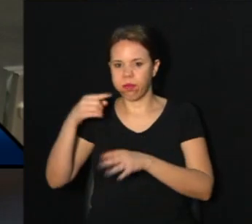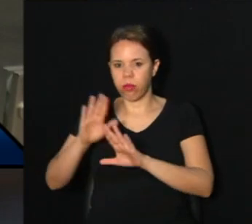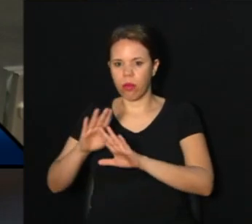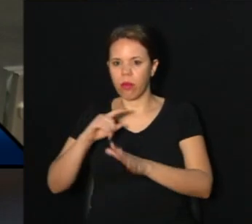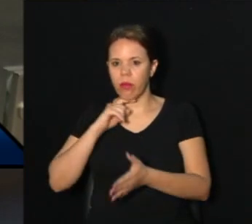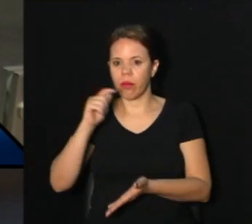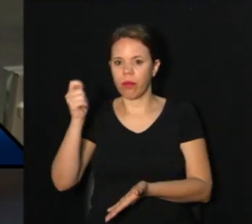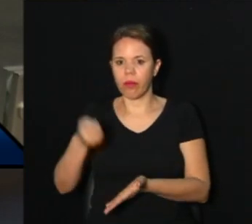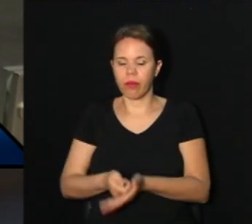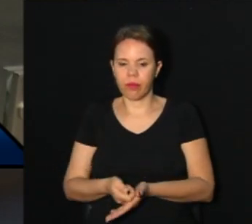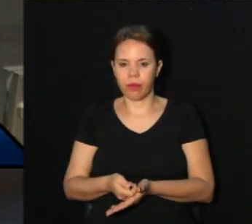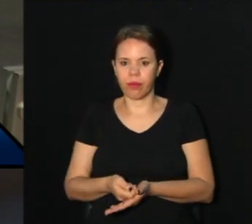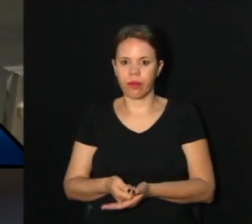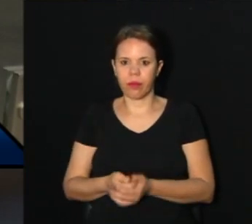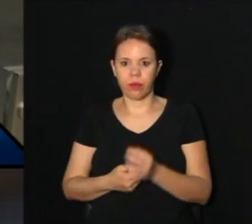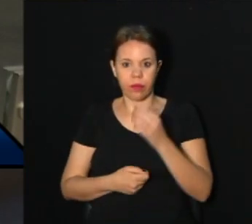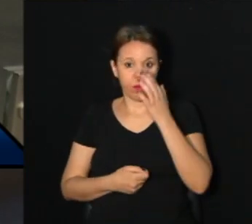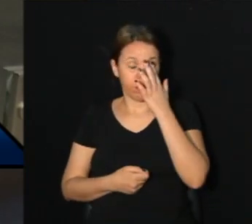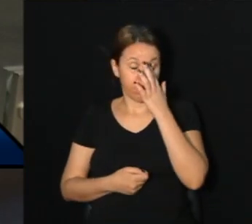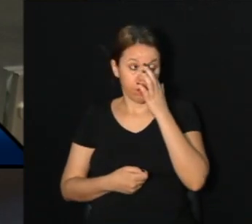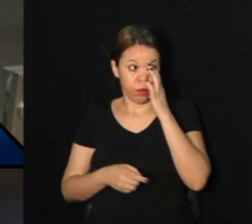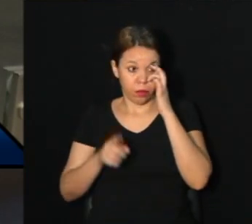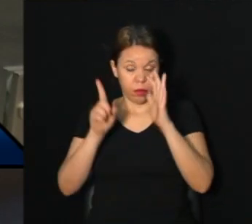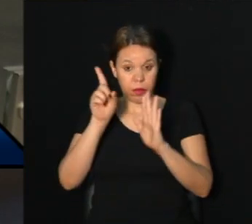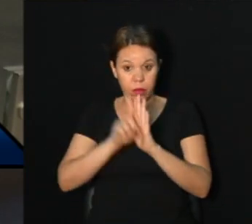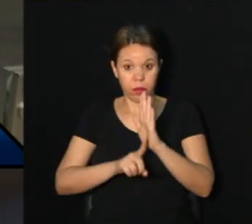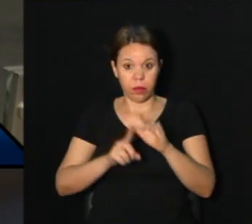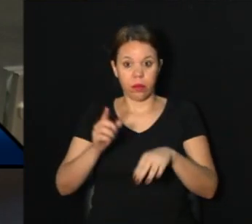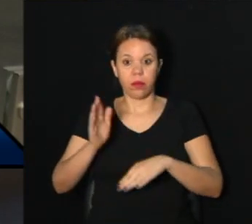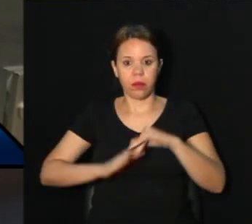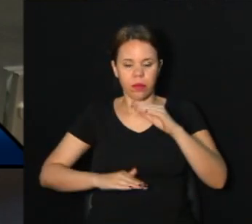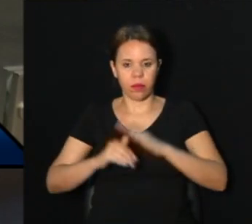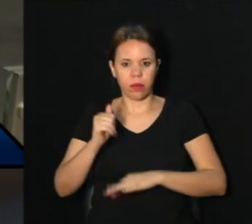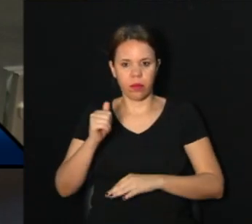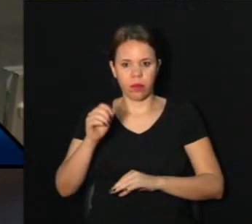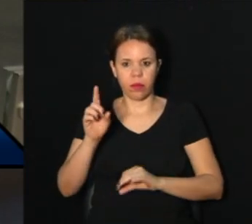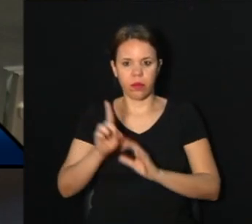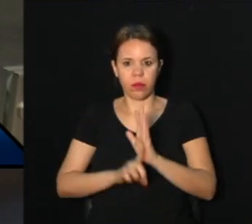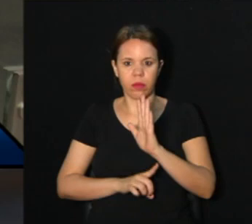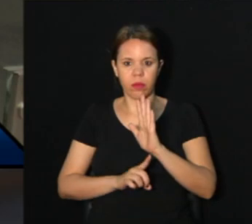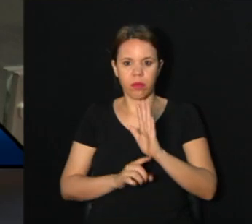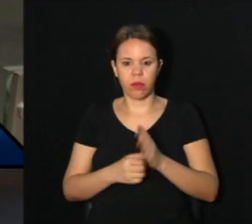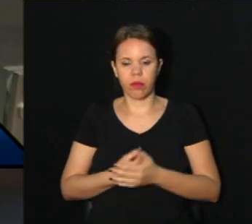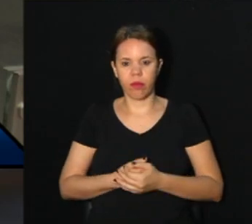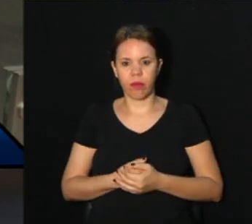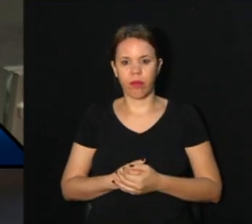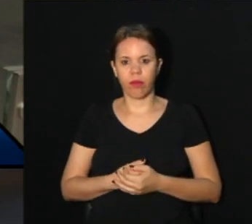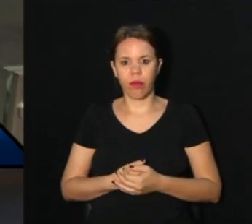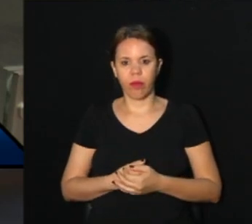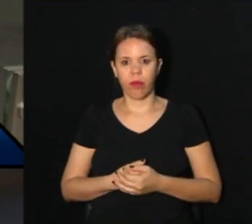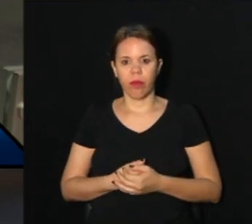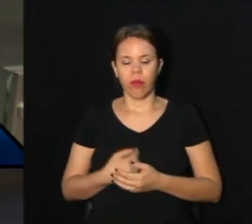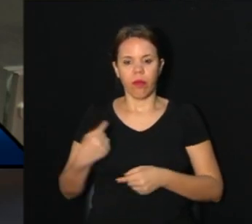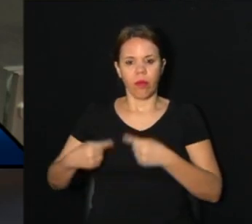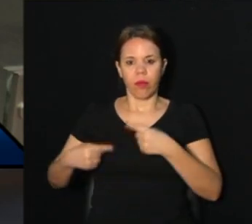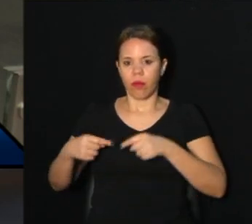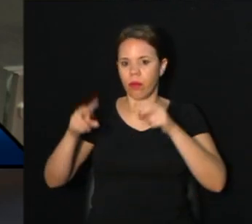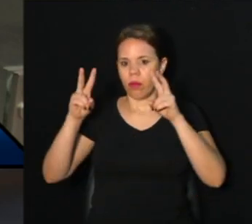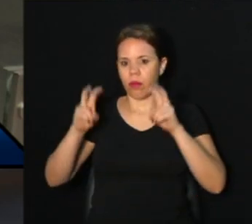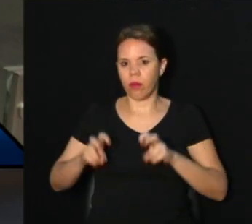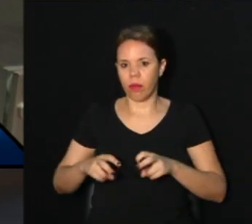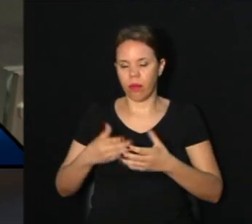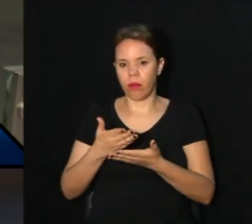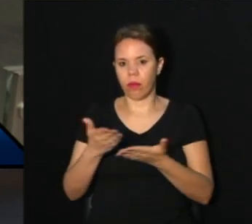para vereador, porque é um direito do profissional do direito. Então, eu não vou discutir essas